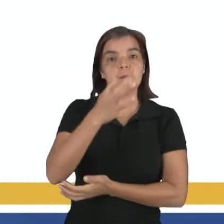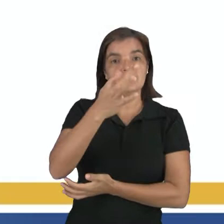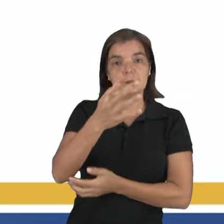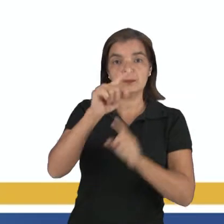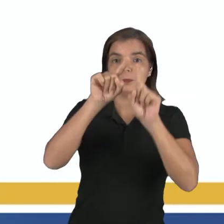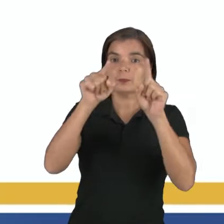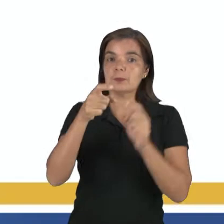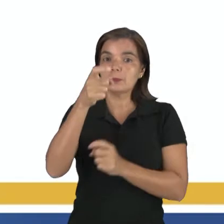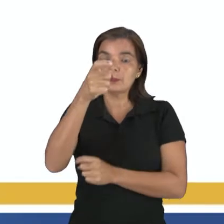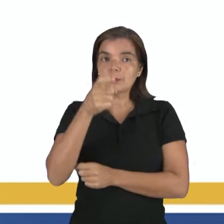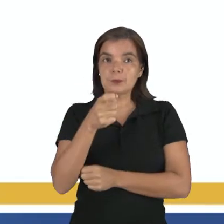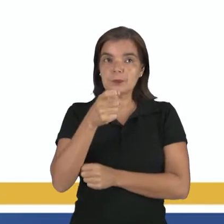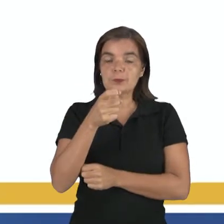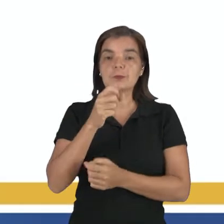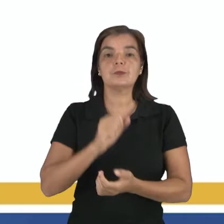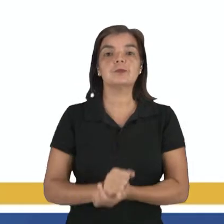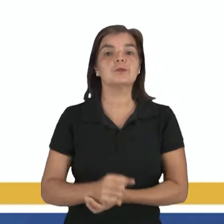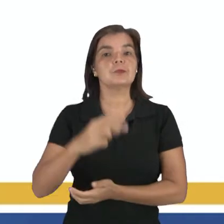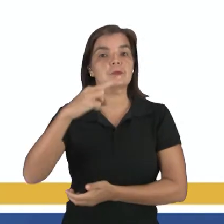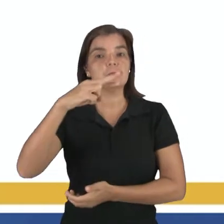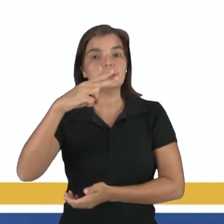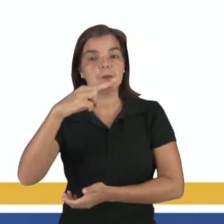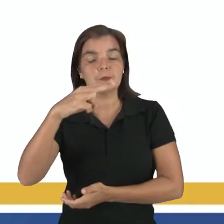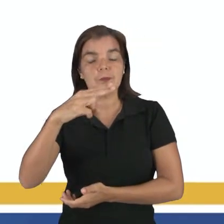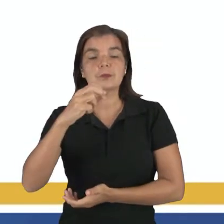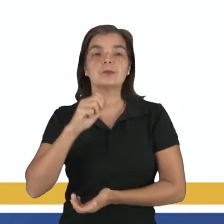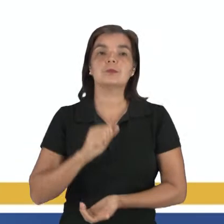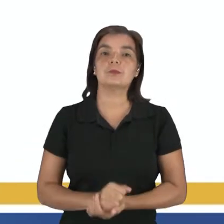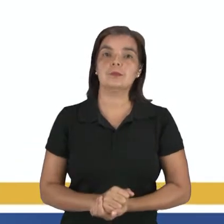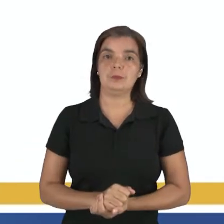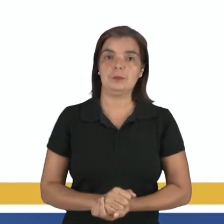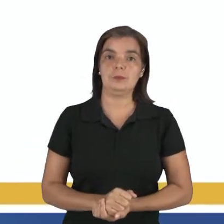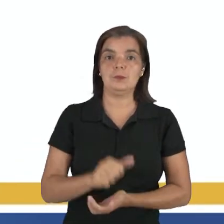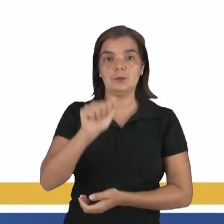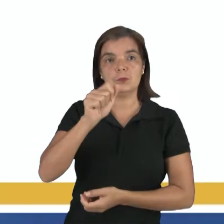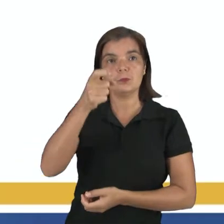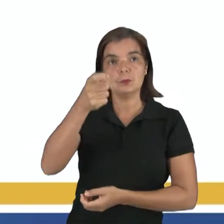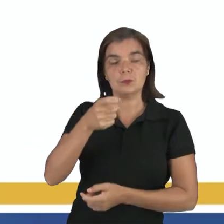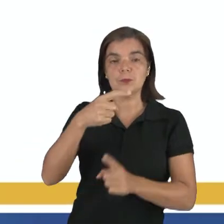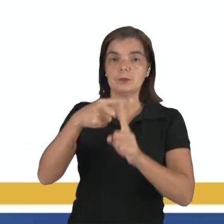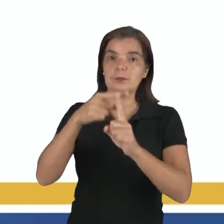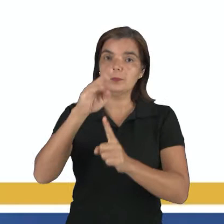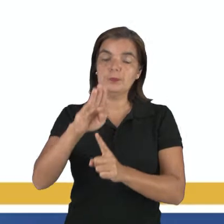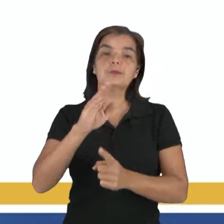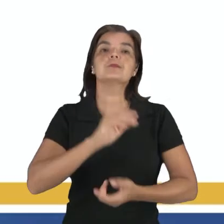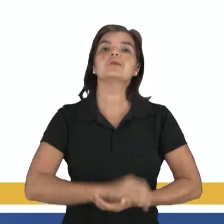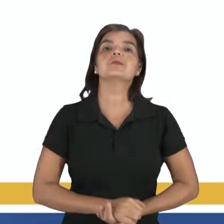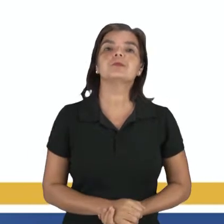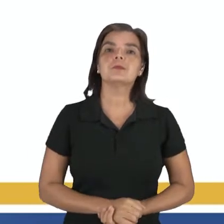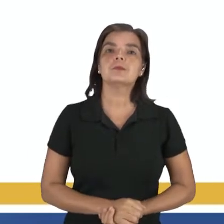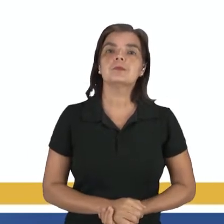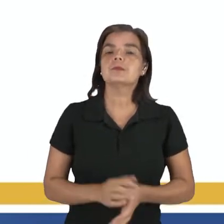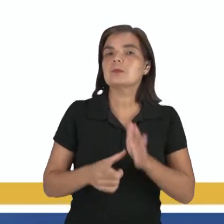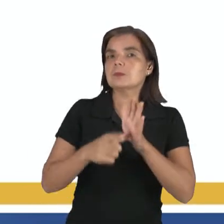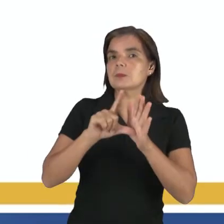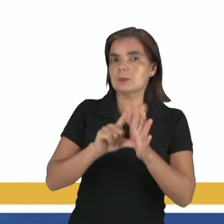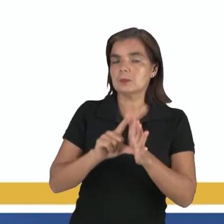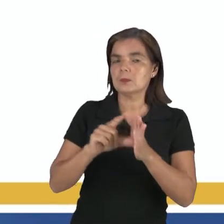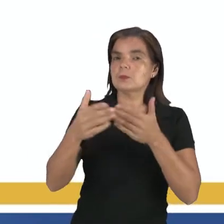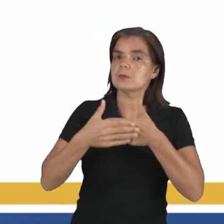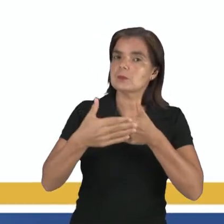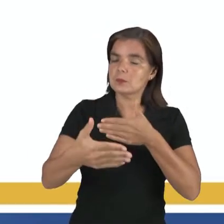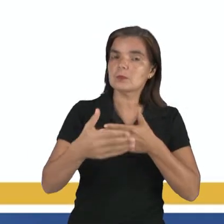assim a função f de x, que é igual a ax mais b. Antes da gente